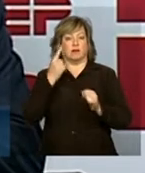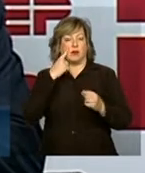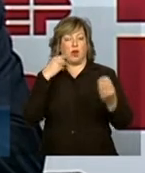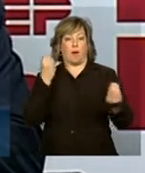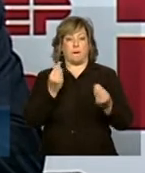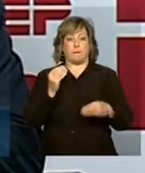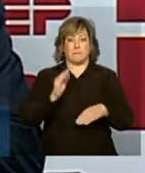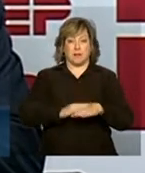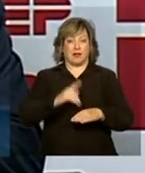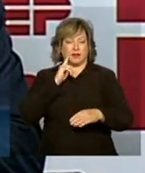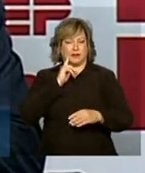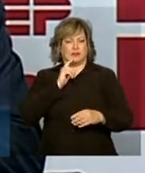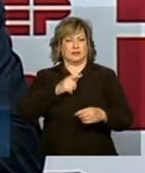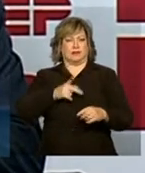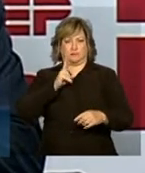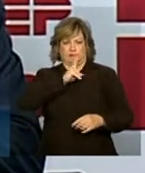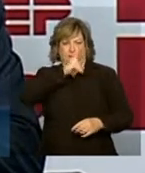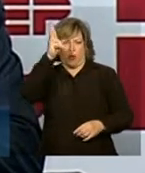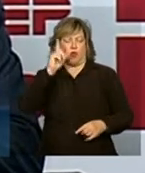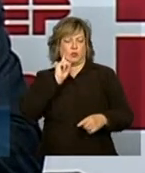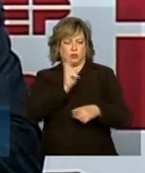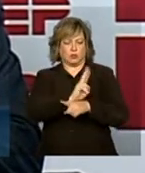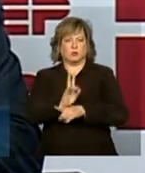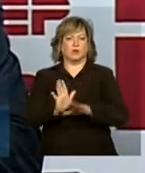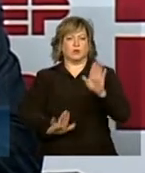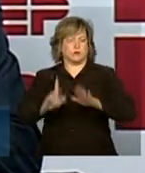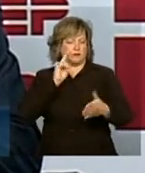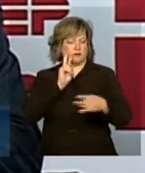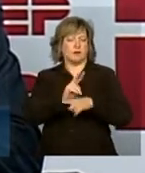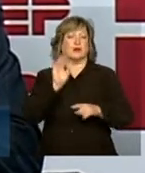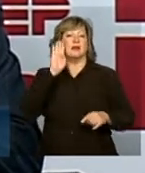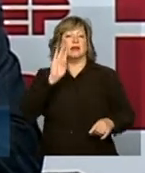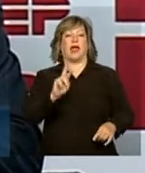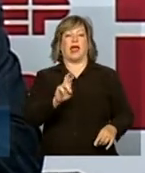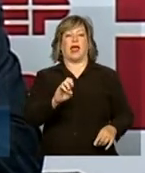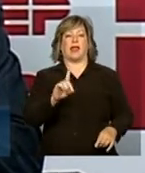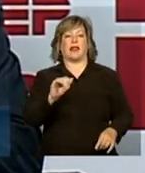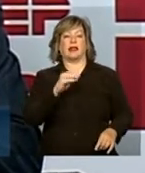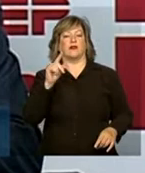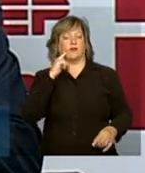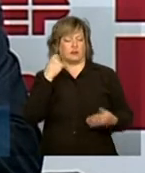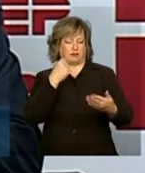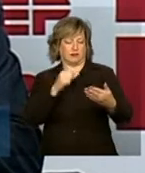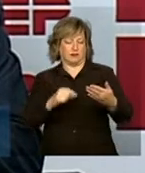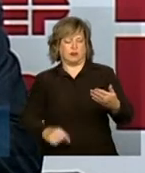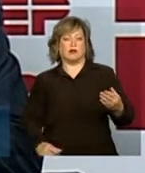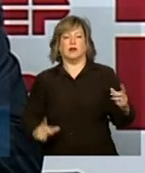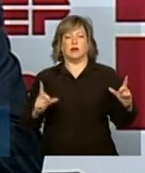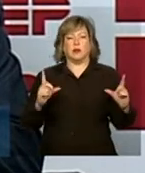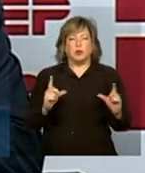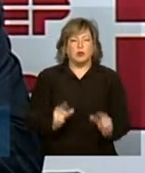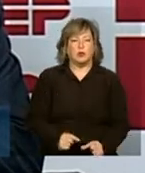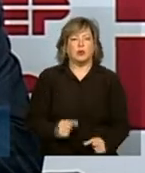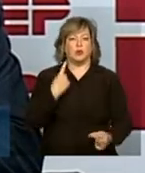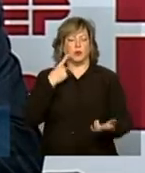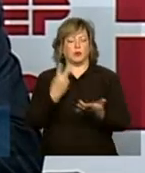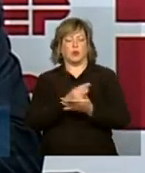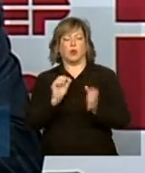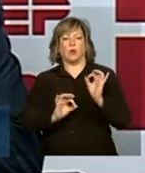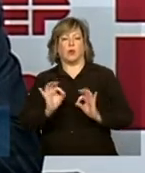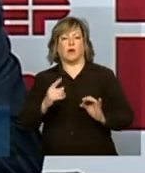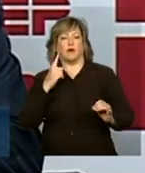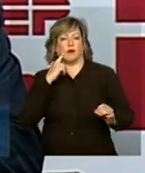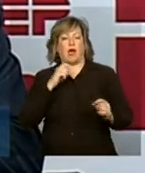rigor no processo de correção, especialmente das redações, reduzimos as discrepâncias, aumentamos o número